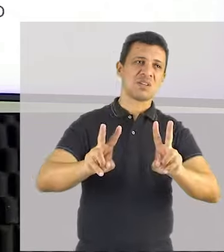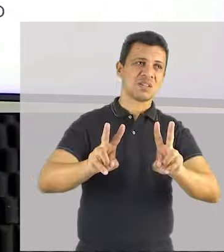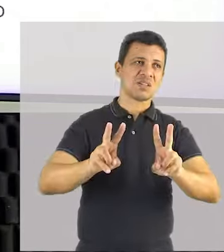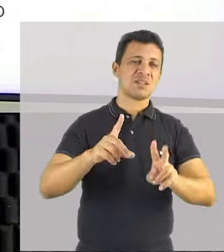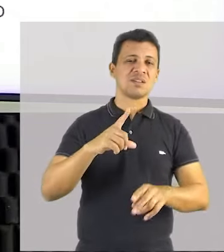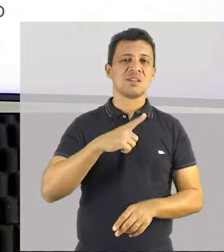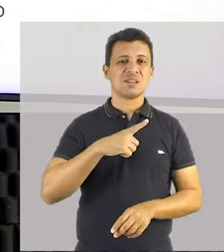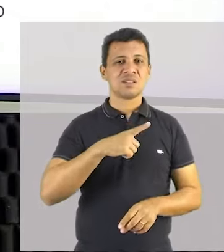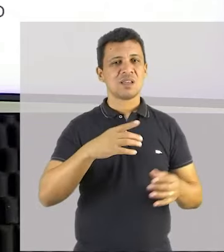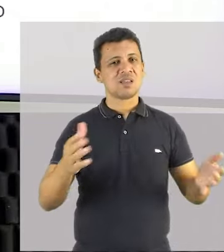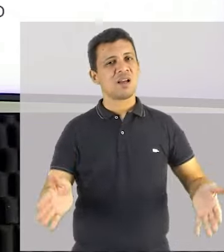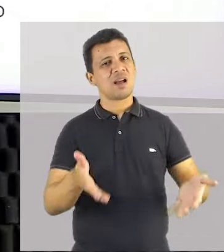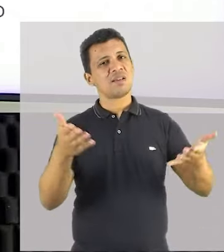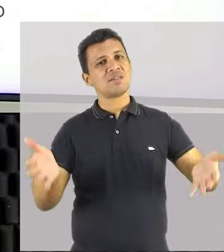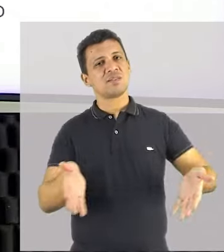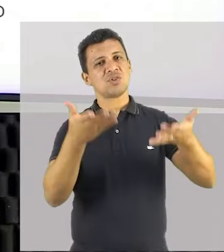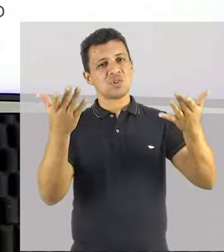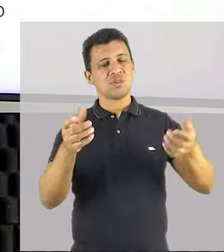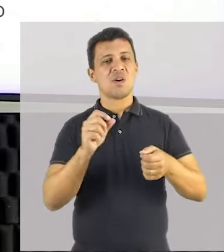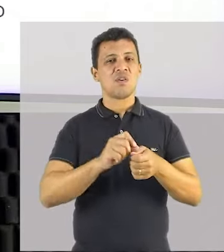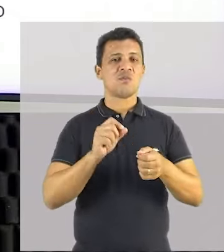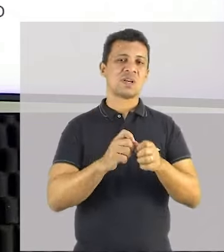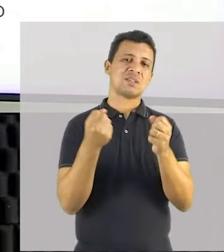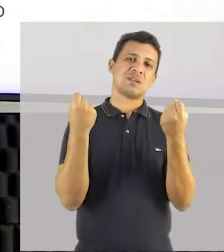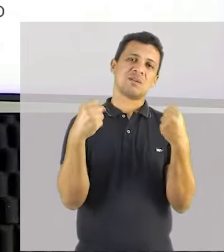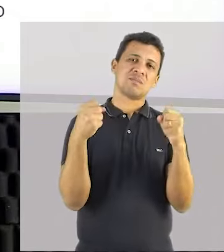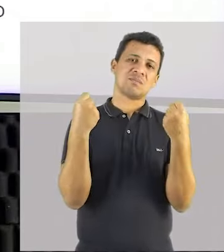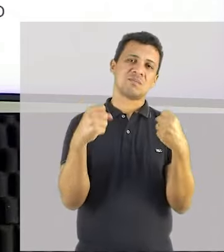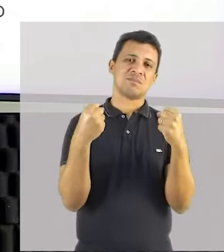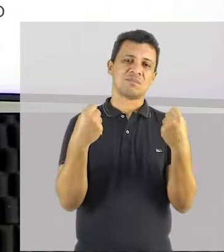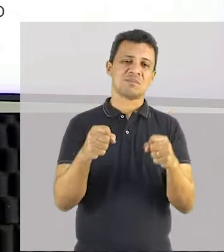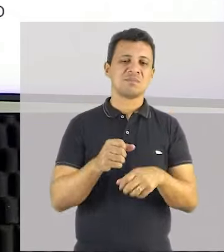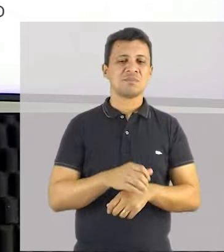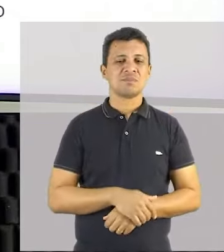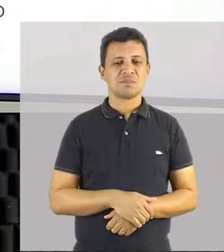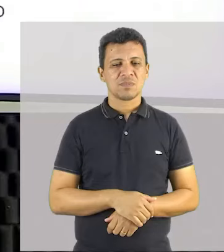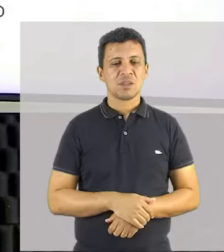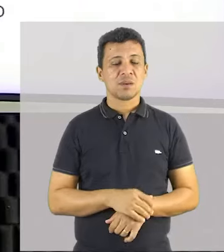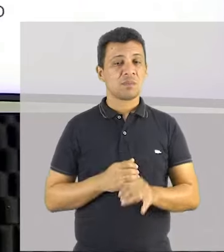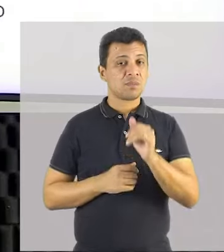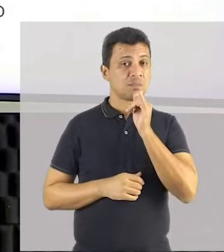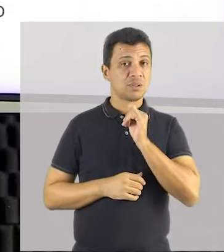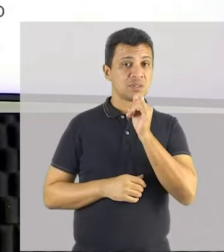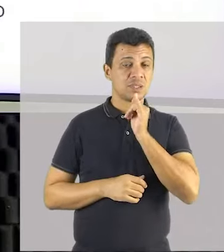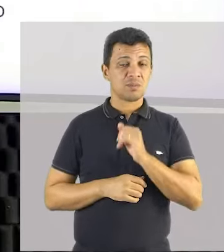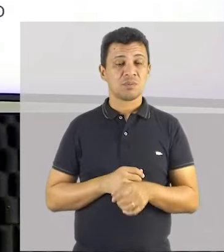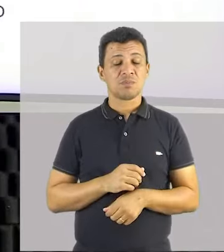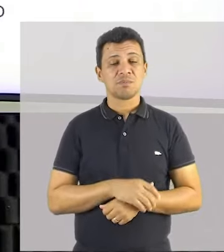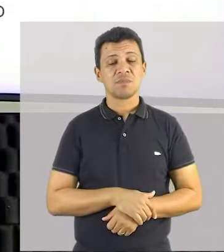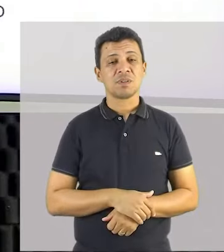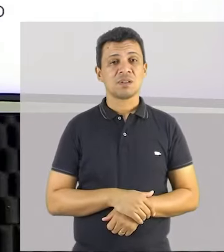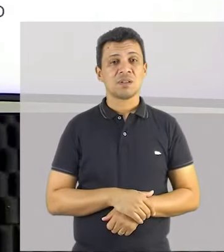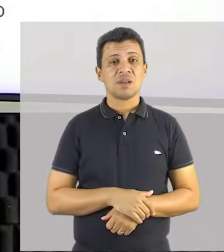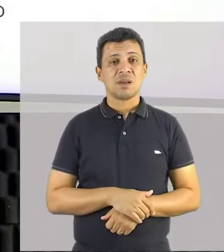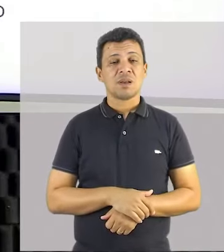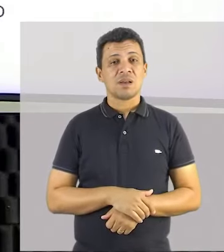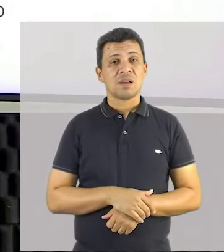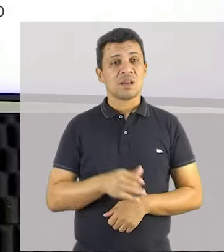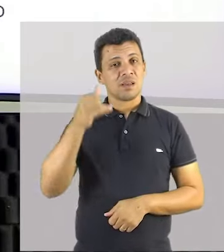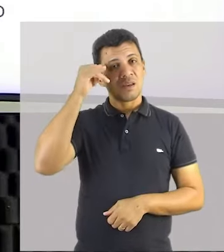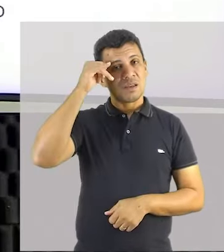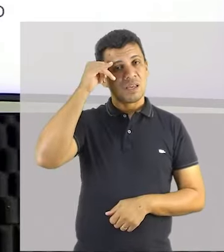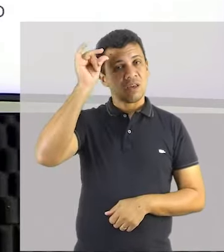parte sentivo para que a gente faça exercícios físicos aumentando por exemplo a tolerância a